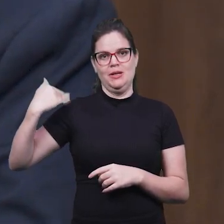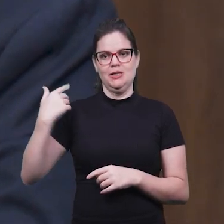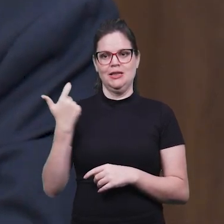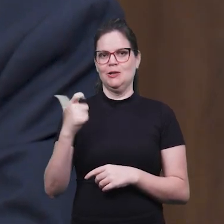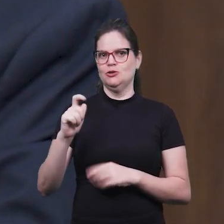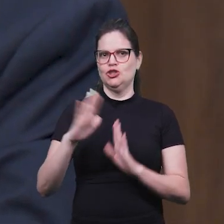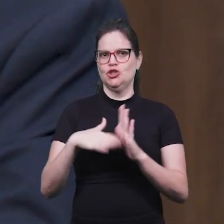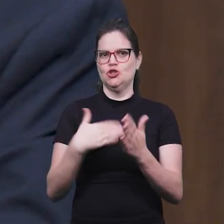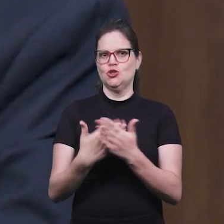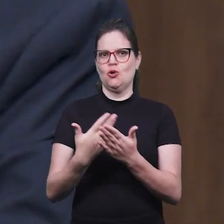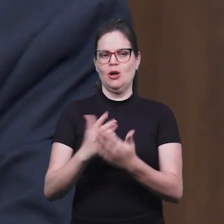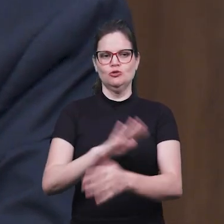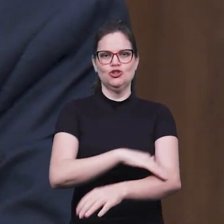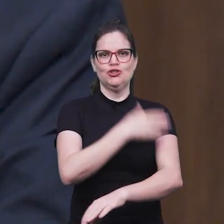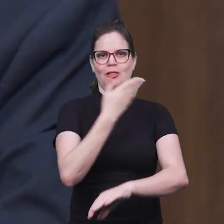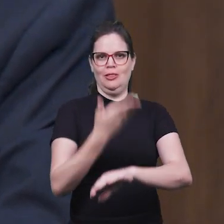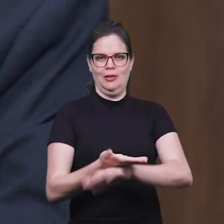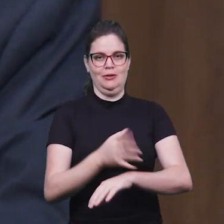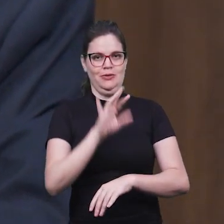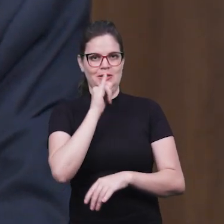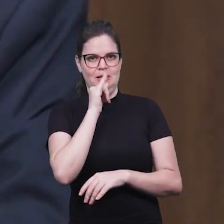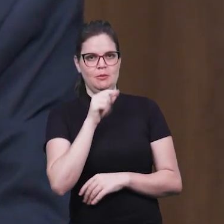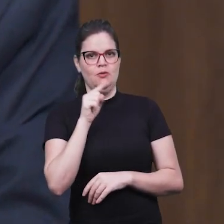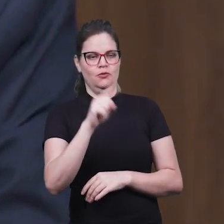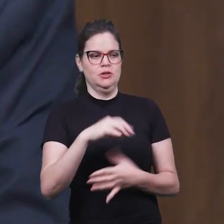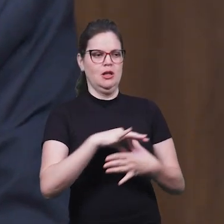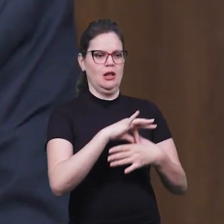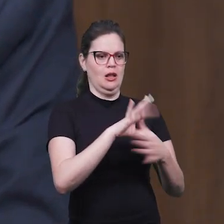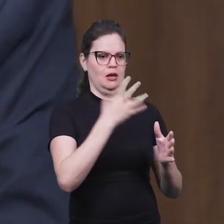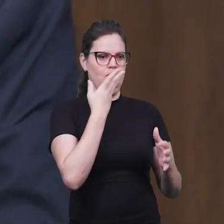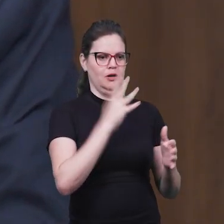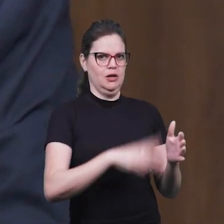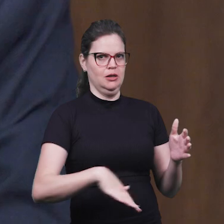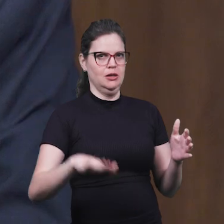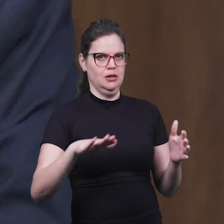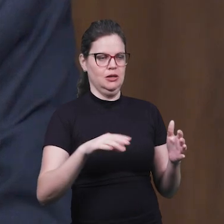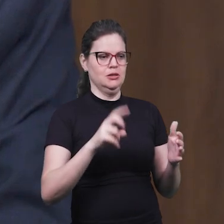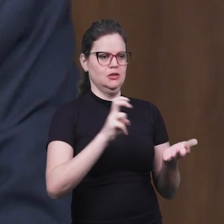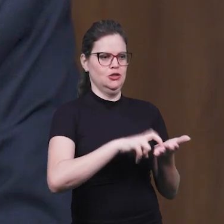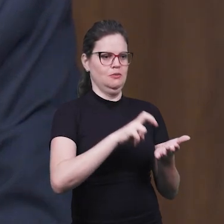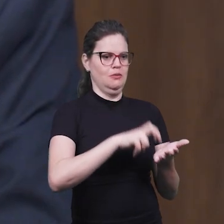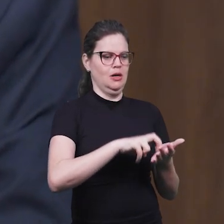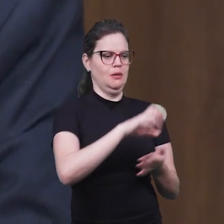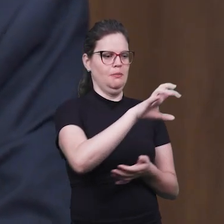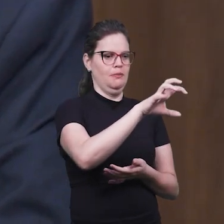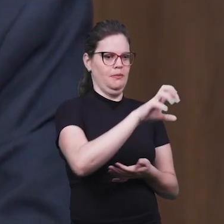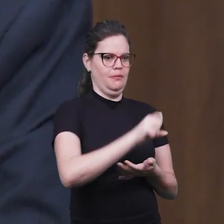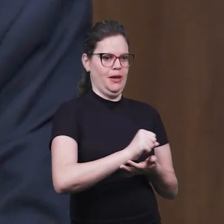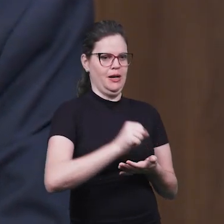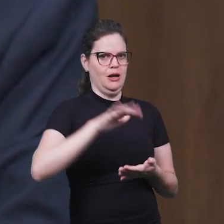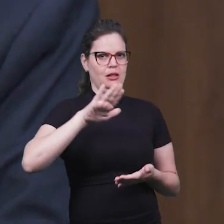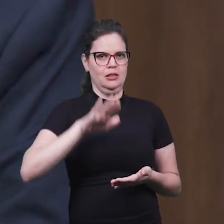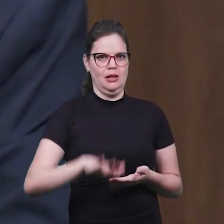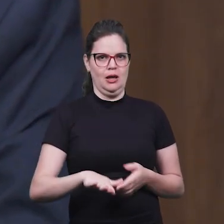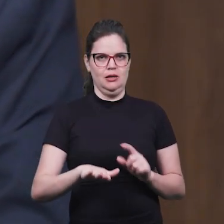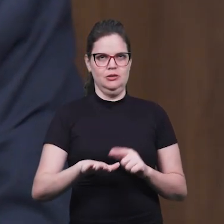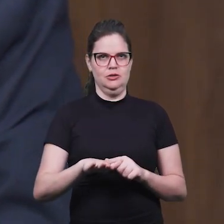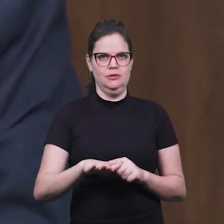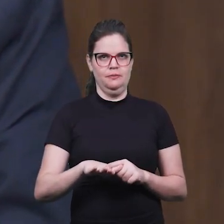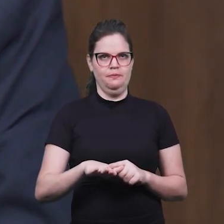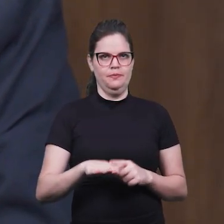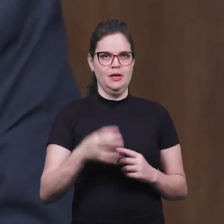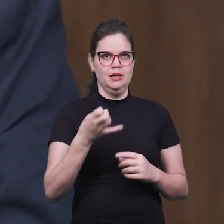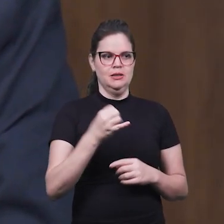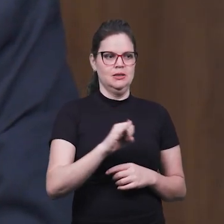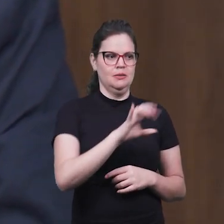deixa a criança de manhã, vai pegar de tarde. Quando você pega a criança de tarde, se você pega um pouquinho mais cedo, como ela falou, aí